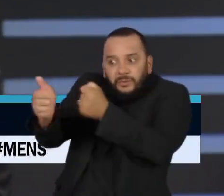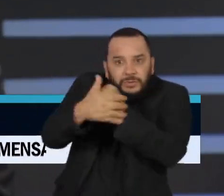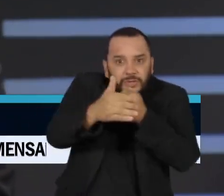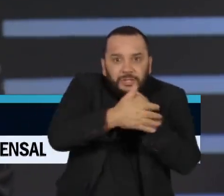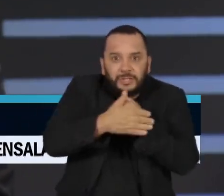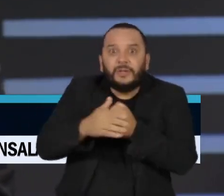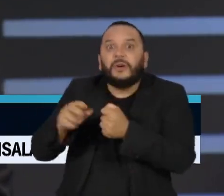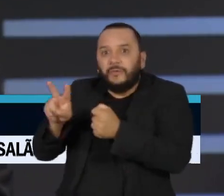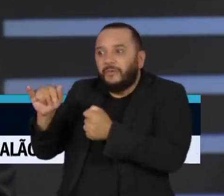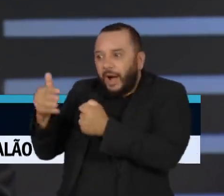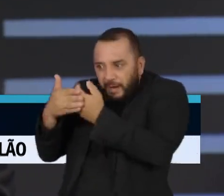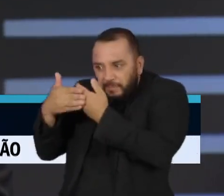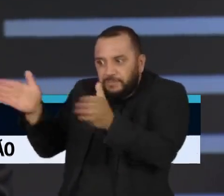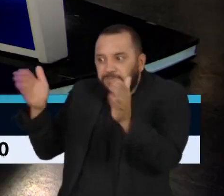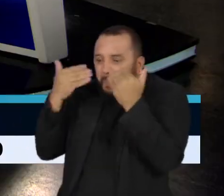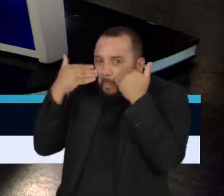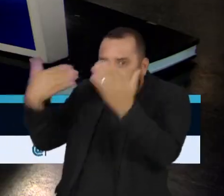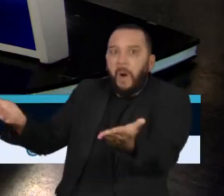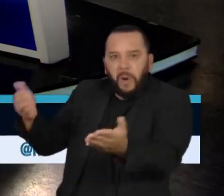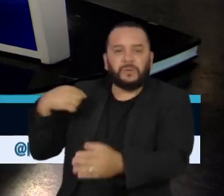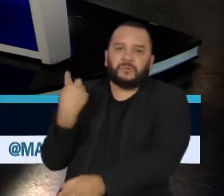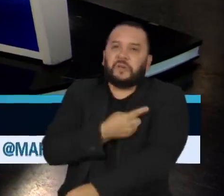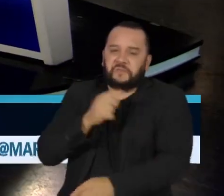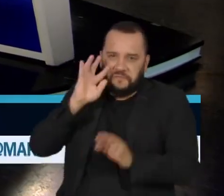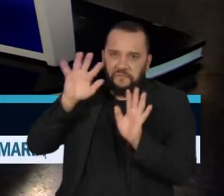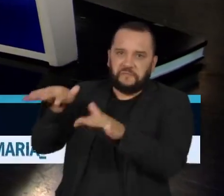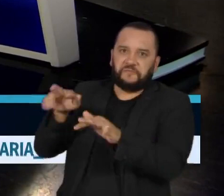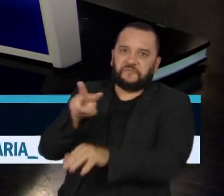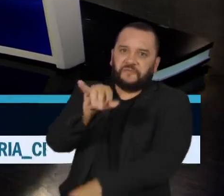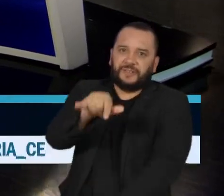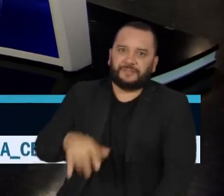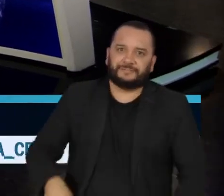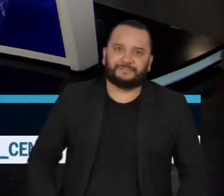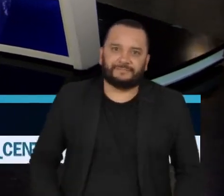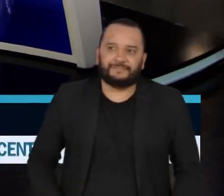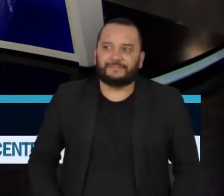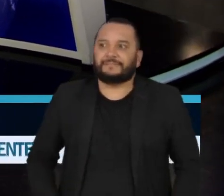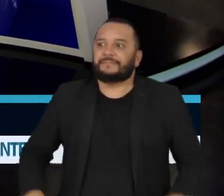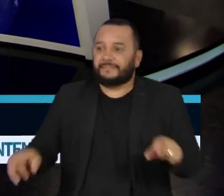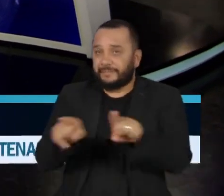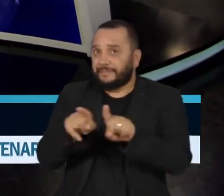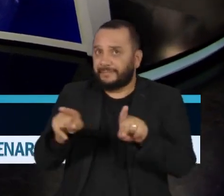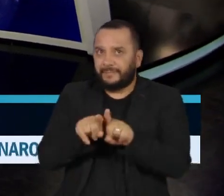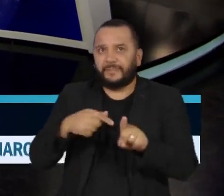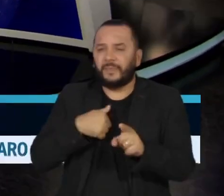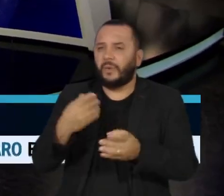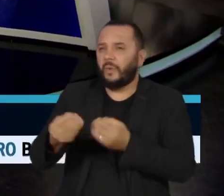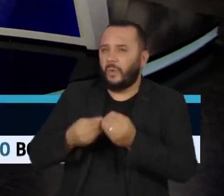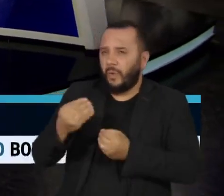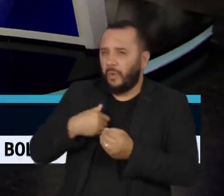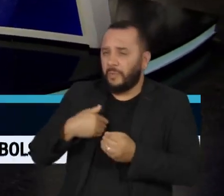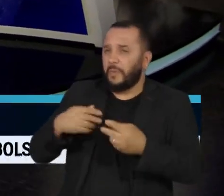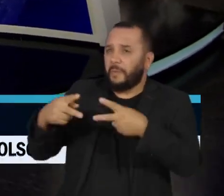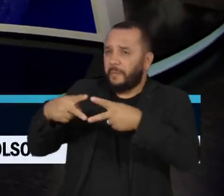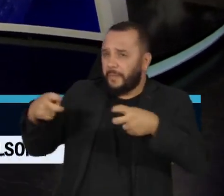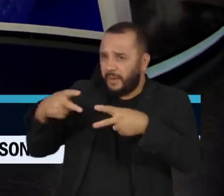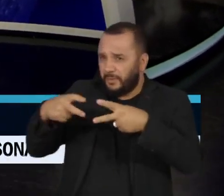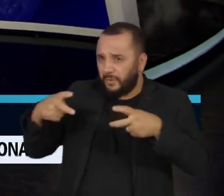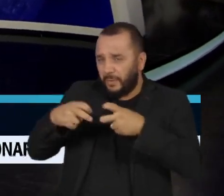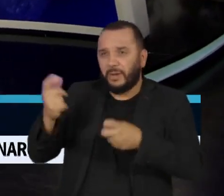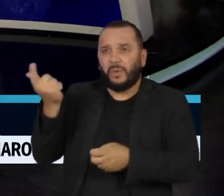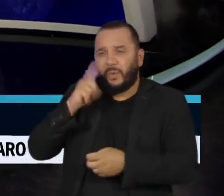a entender no começo do ano agora o futuro o governo defende a investimentos para aumentar a capacidade de refino da Petrobras para diminuir